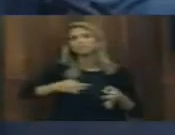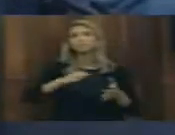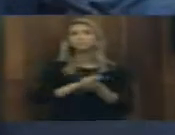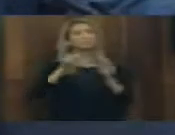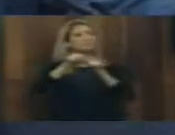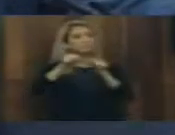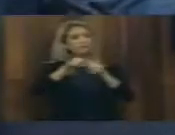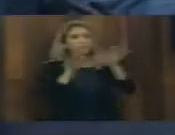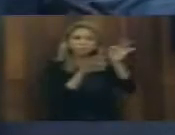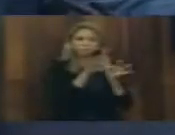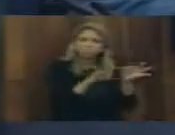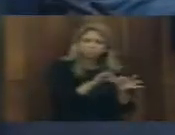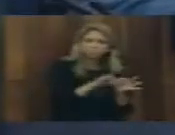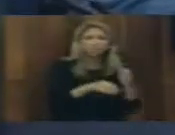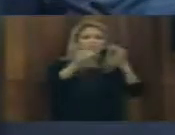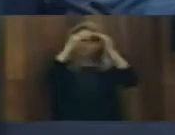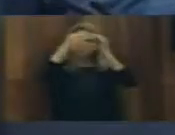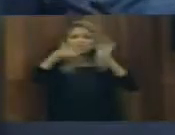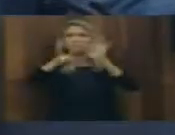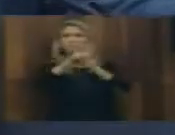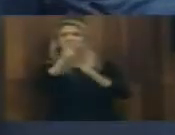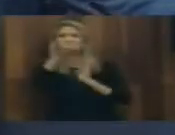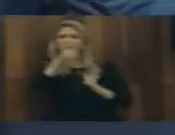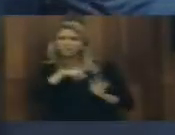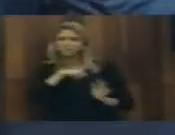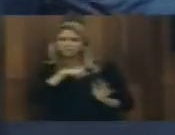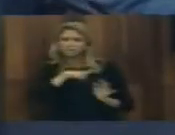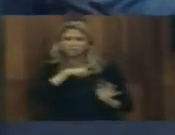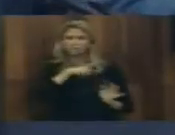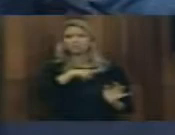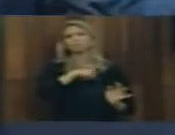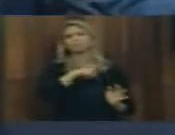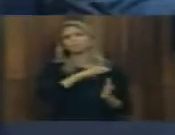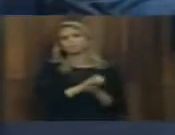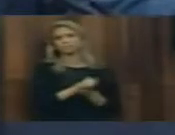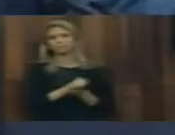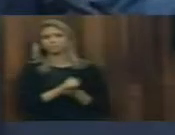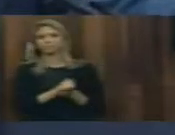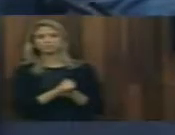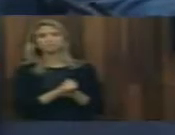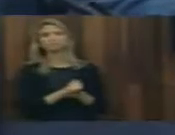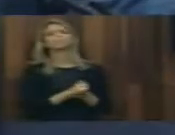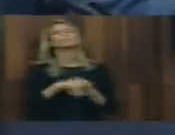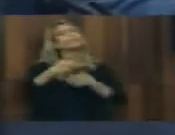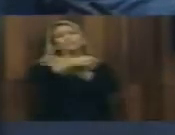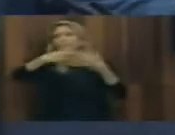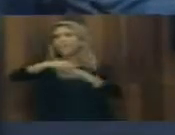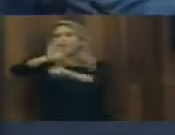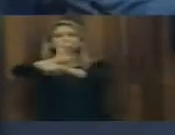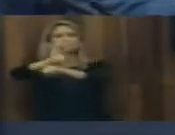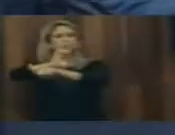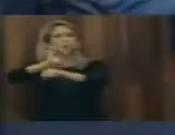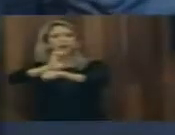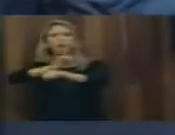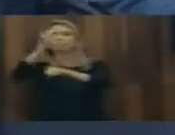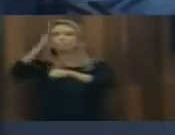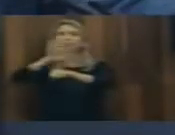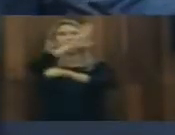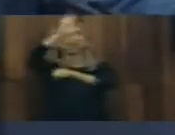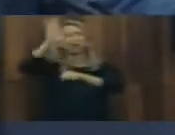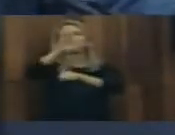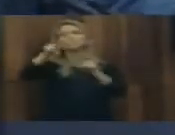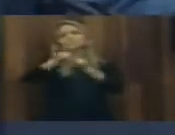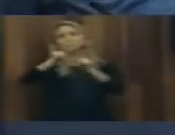acordo com leis que já existem, jurisprudência, tanto nos estados de Ceará, Pernambuco, Bahia, Minas Gerais,